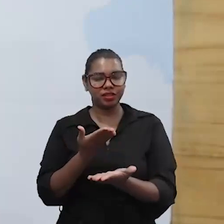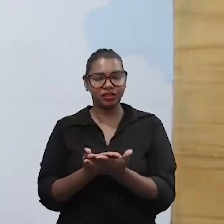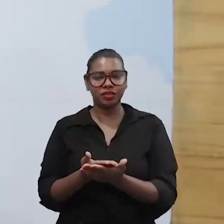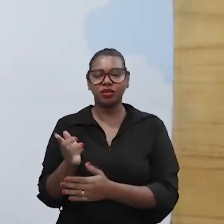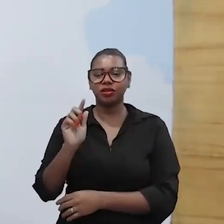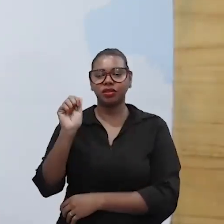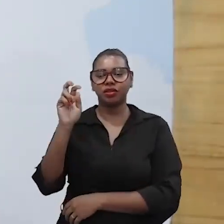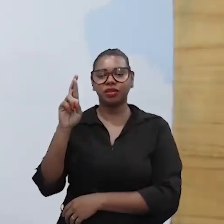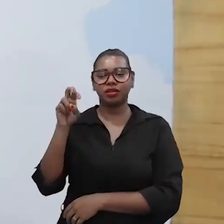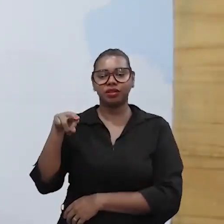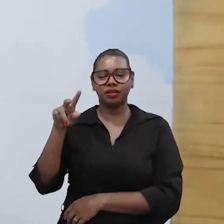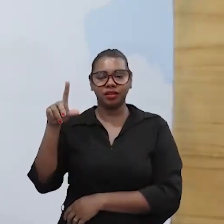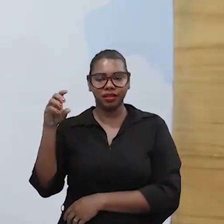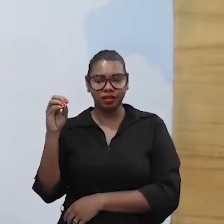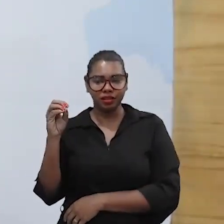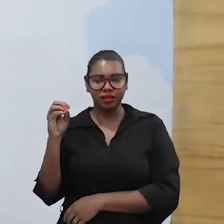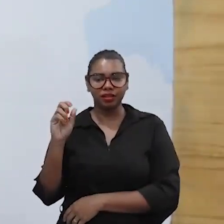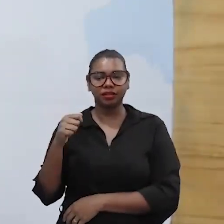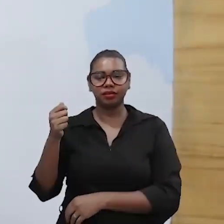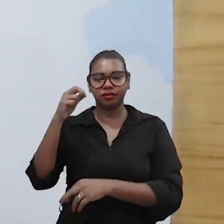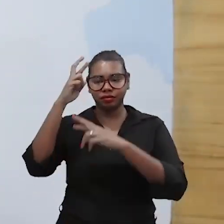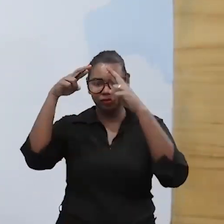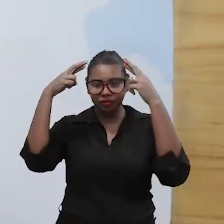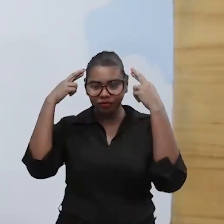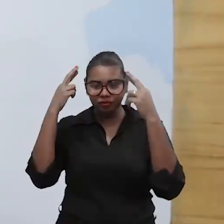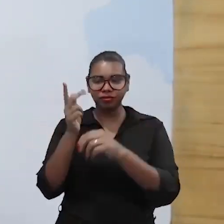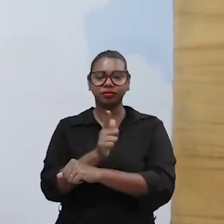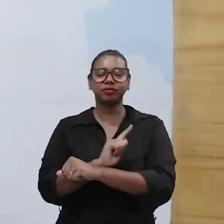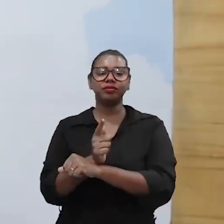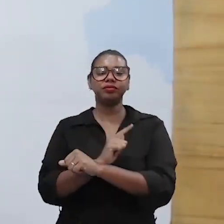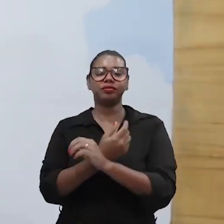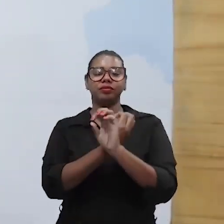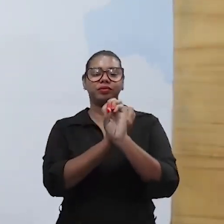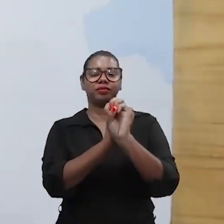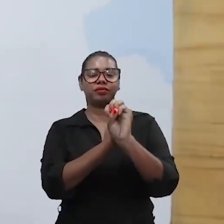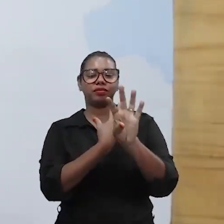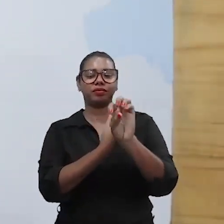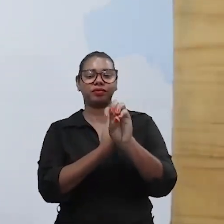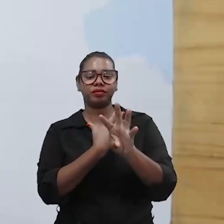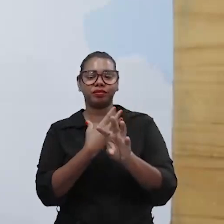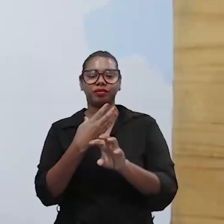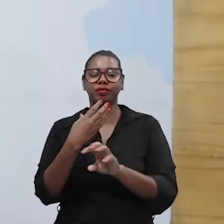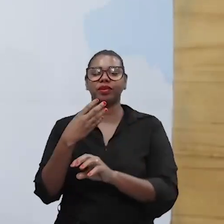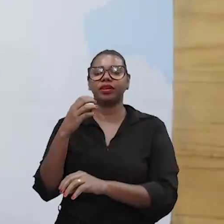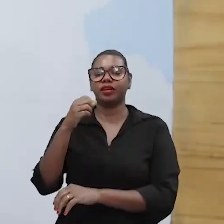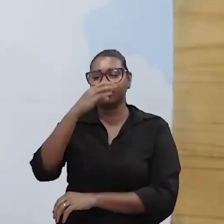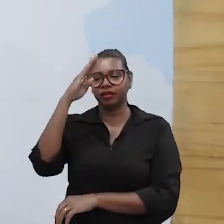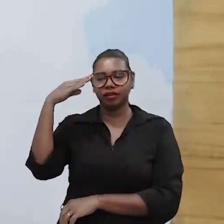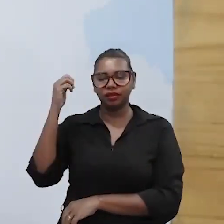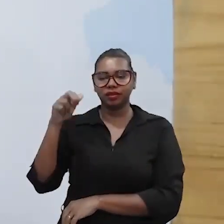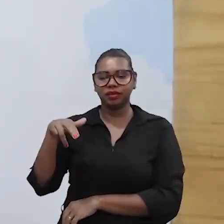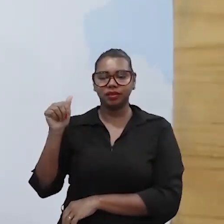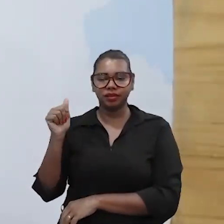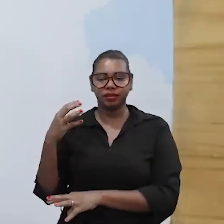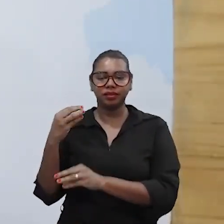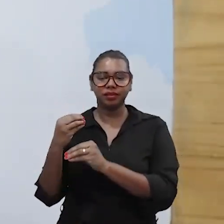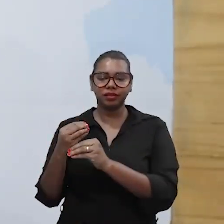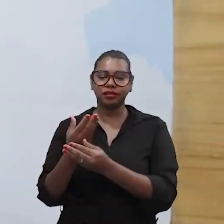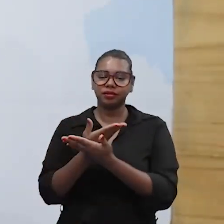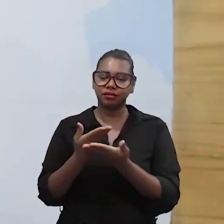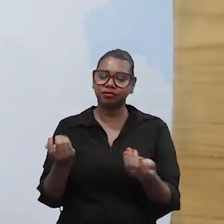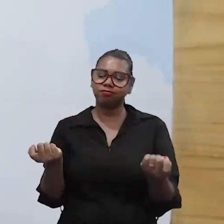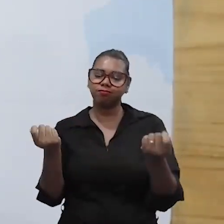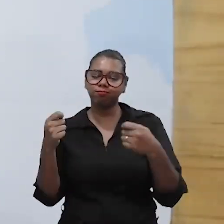gestor Arnaldo Júnior, né, e a nossa gerente da educação à distância, a professora Ana Pernambuco, que colaborou bastante para que esse momento ele